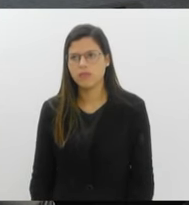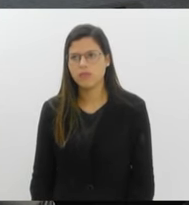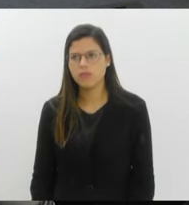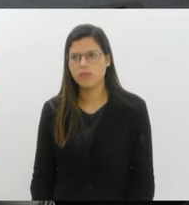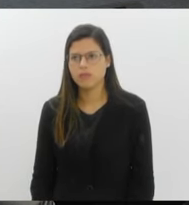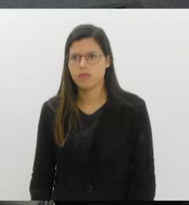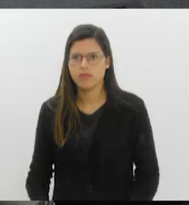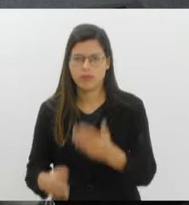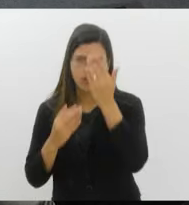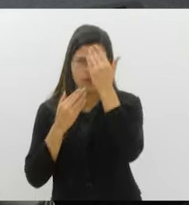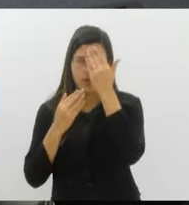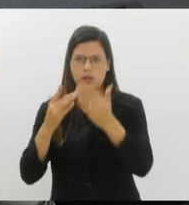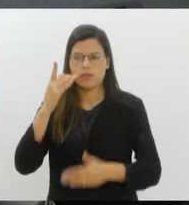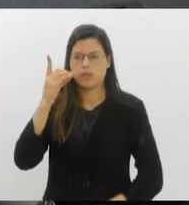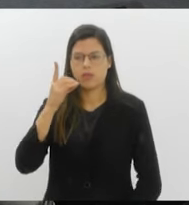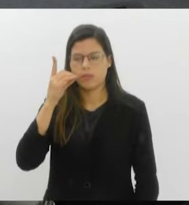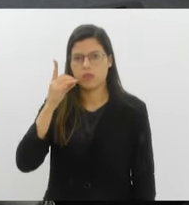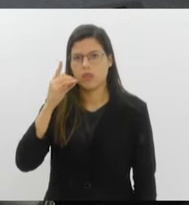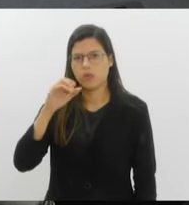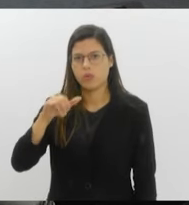Obrigado, deputado Yuri.